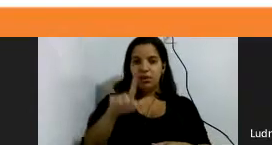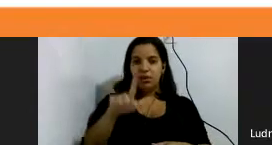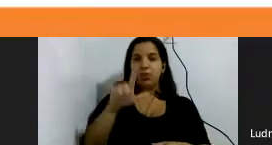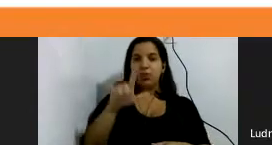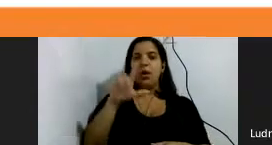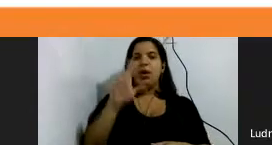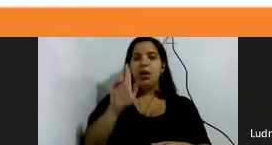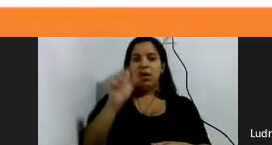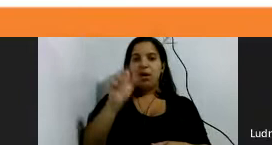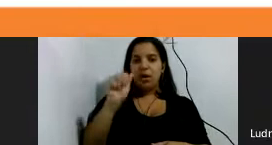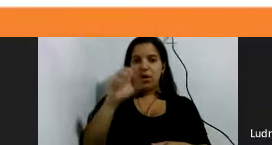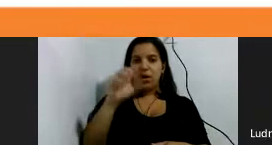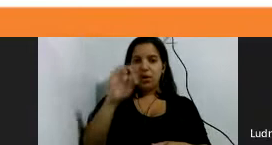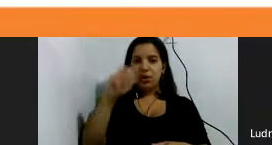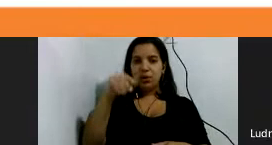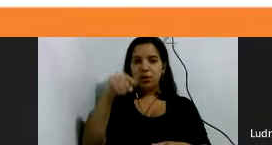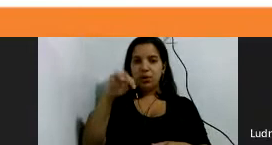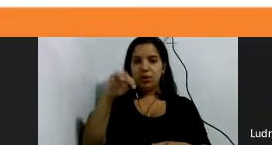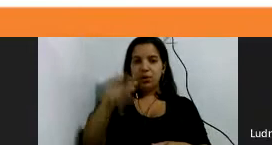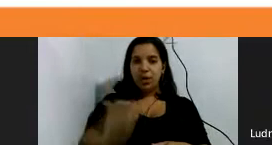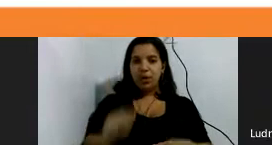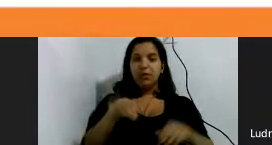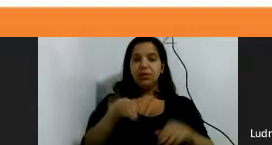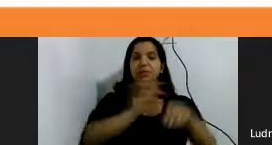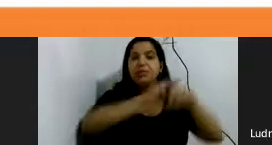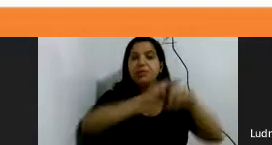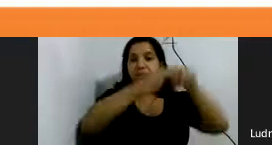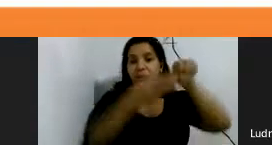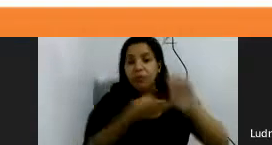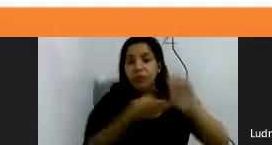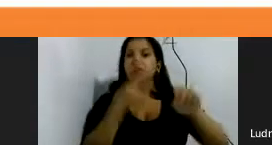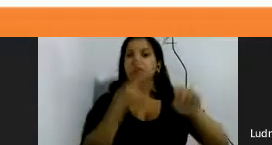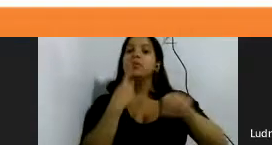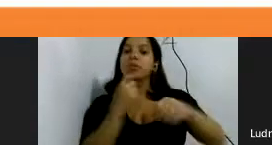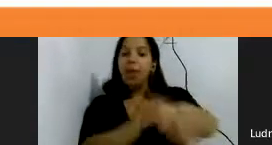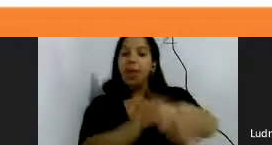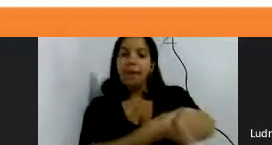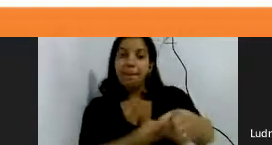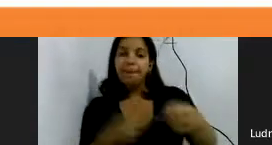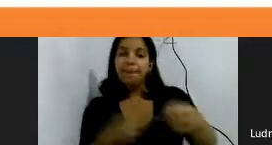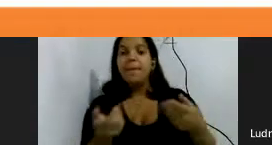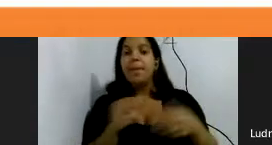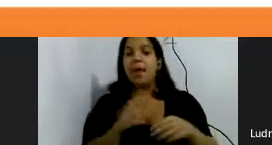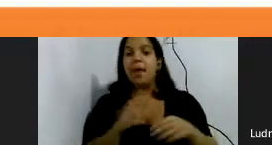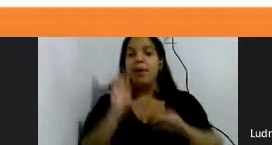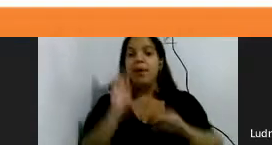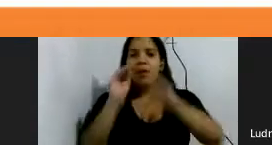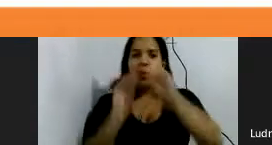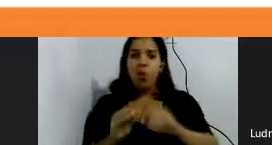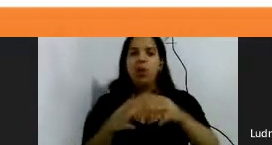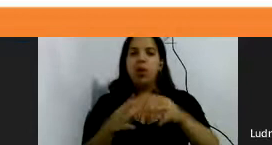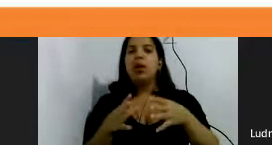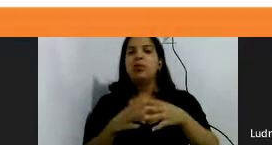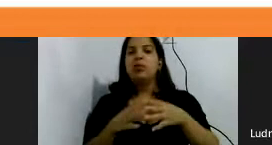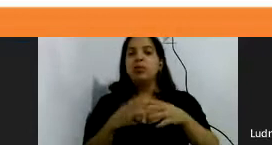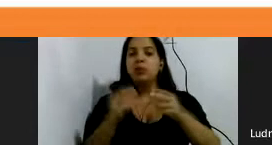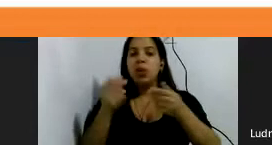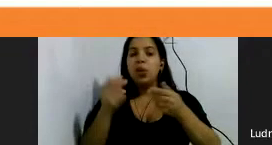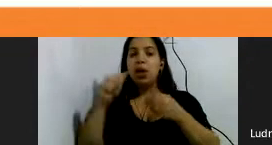na membrana eritrocitária. Então, ela vai adicionar esse N-acetilgalactosamina no antígeno